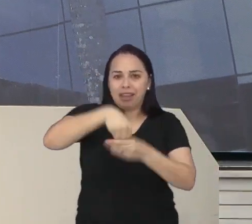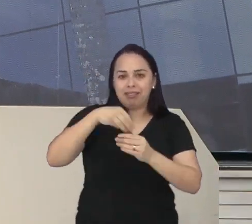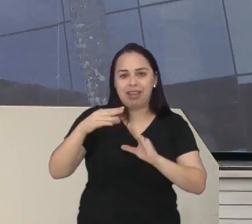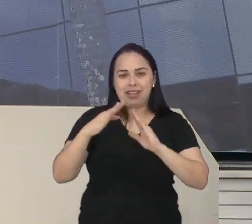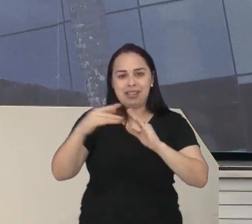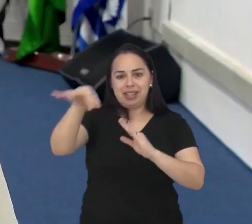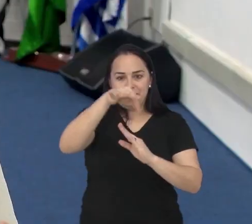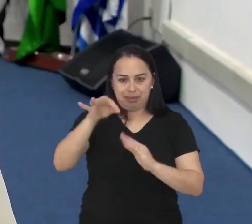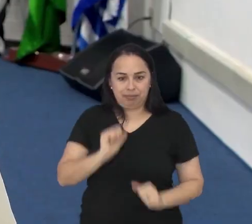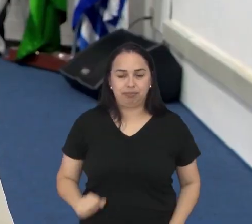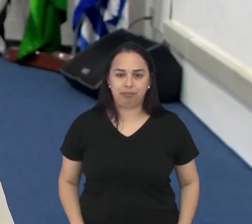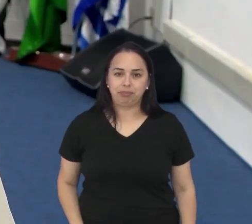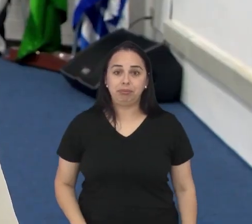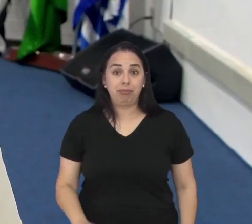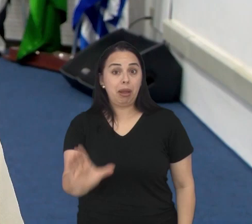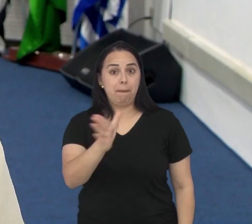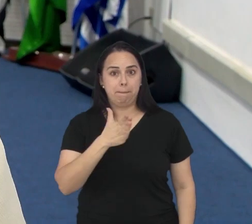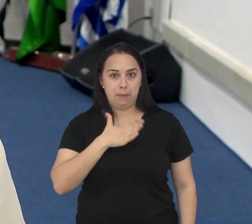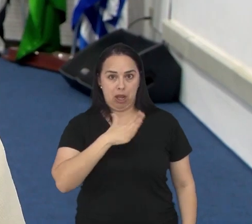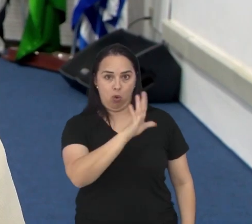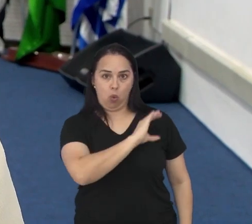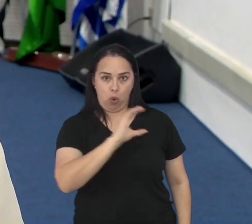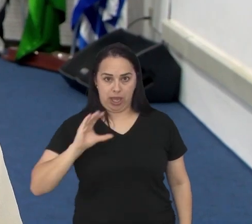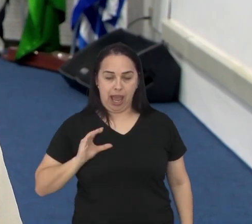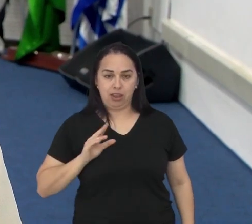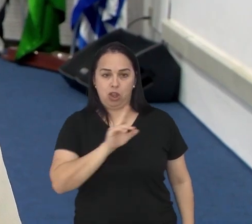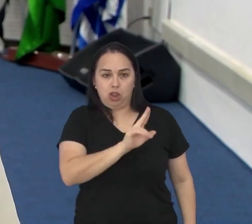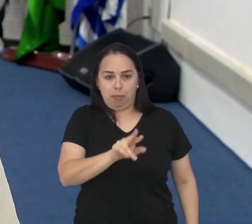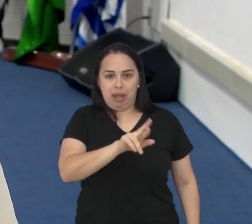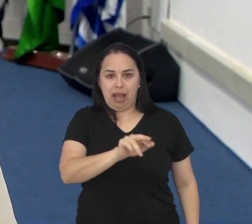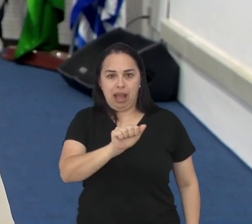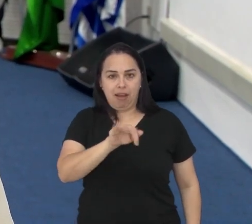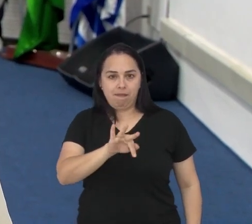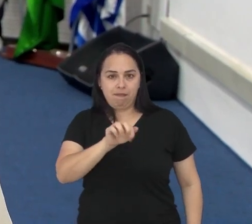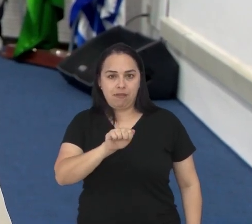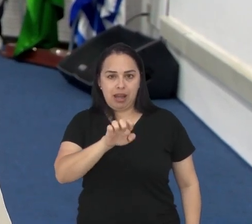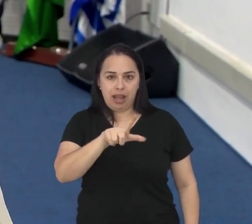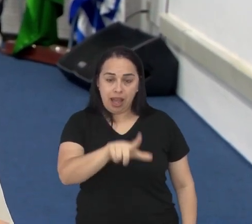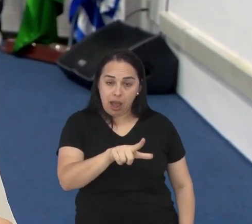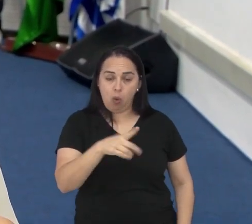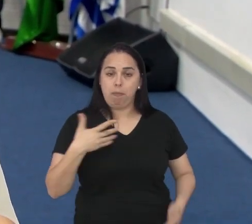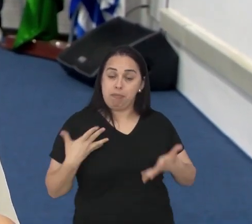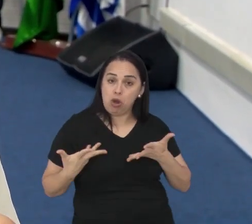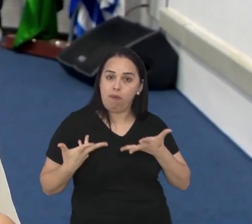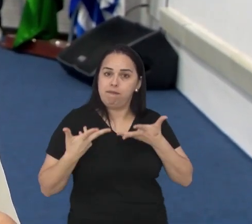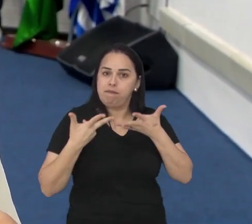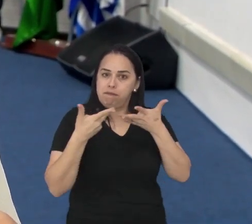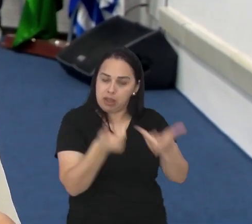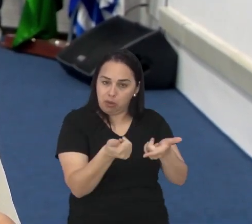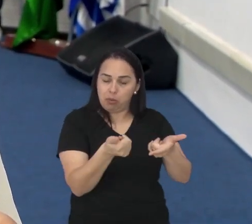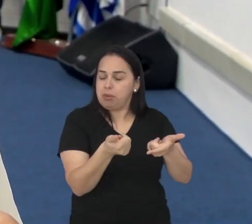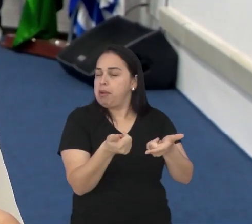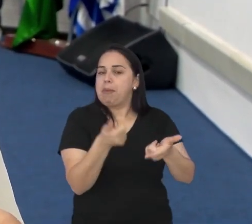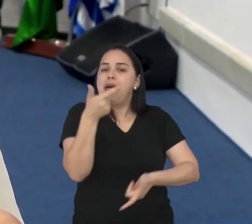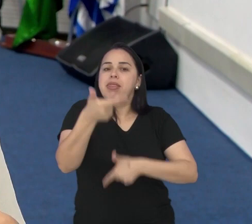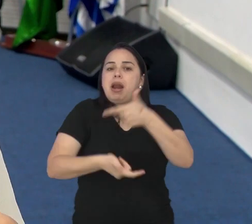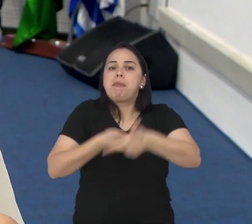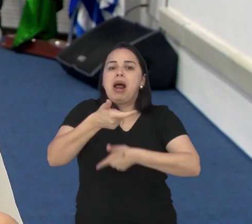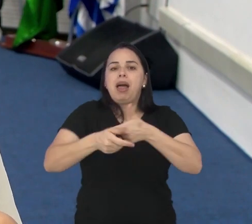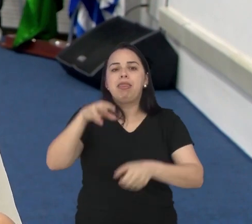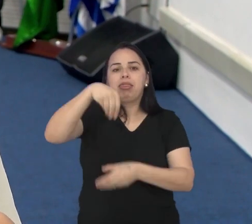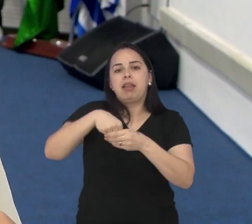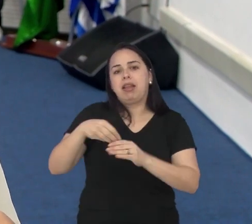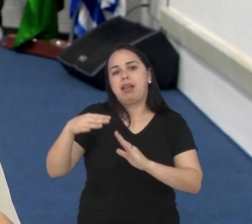aos queimados. A convite do meu cunhado, Rafael de Castro, vim já para trabalhar na